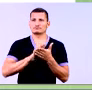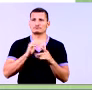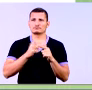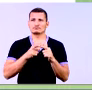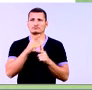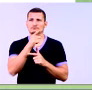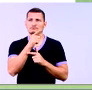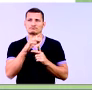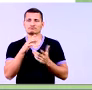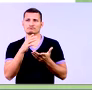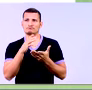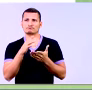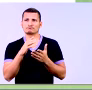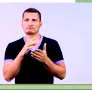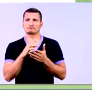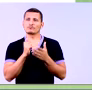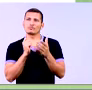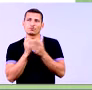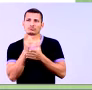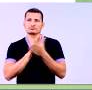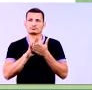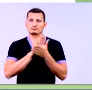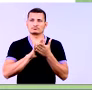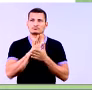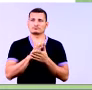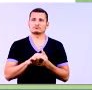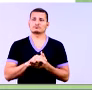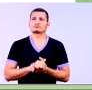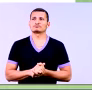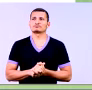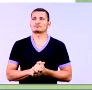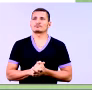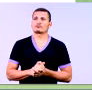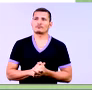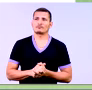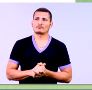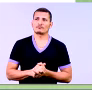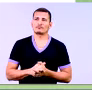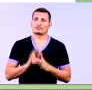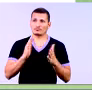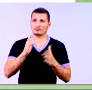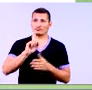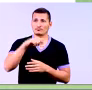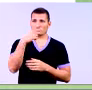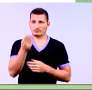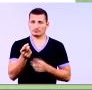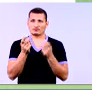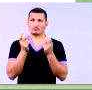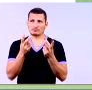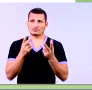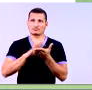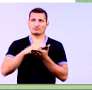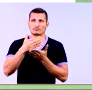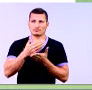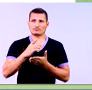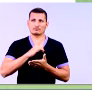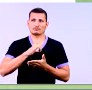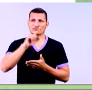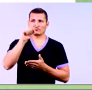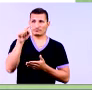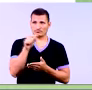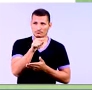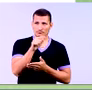foi registrada nenhuma venda. Então, provavelmente, nós teremos, após a venda de notebook, uma alteração